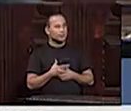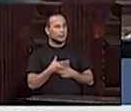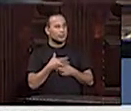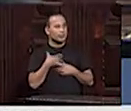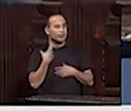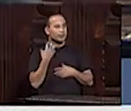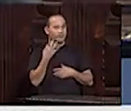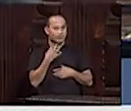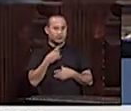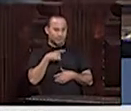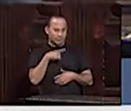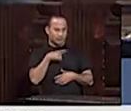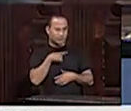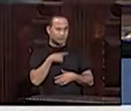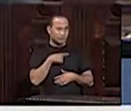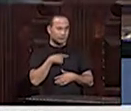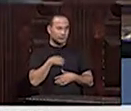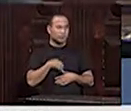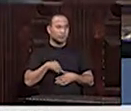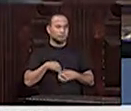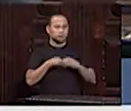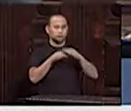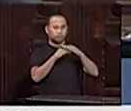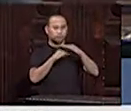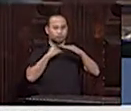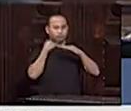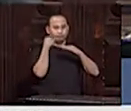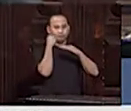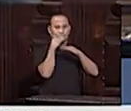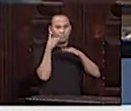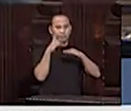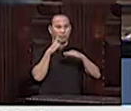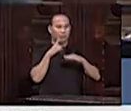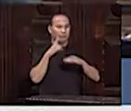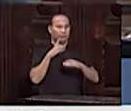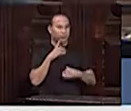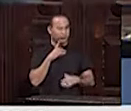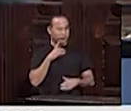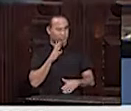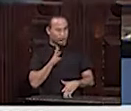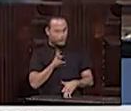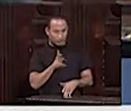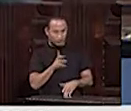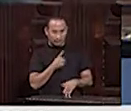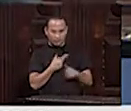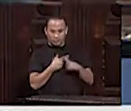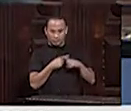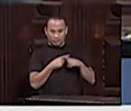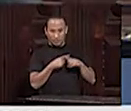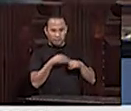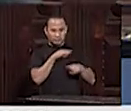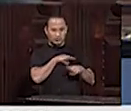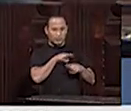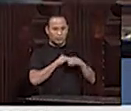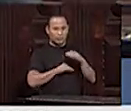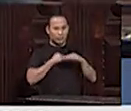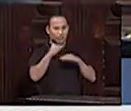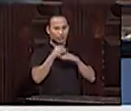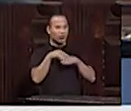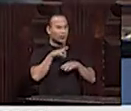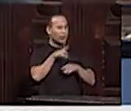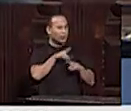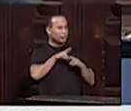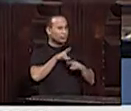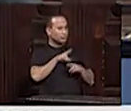mantendo, obviamente, o patamar salarial já existente, que não é um patamar salarial pela responsabilidade dos médicos,